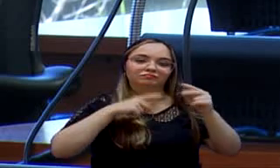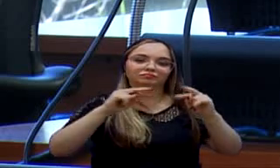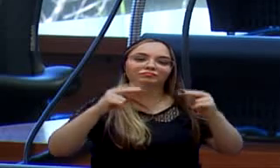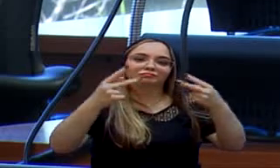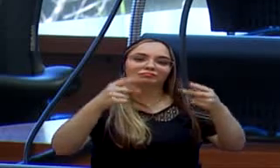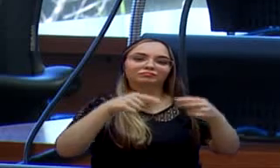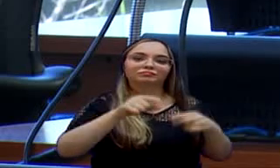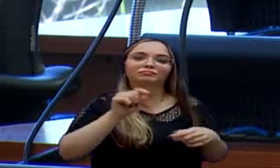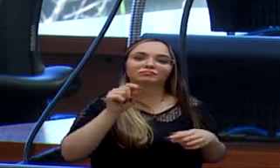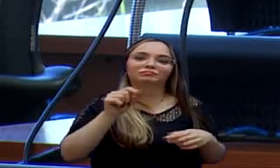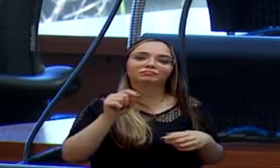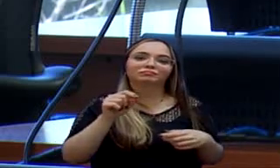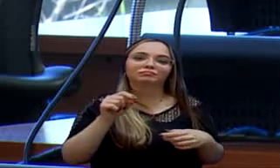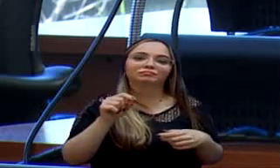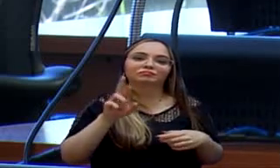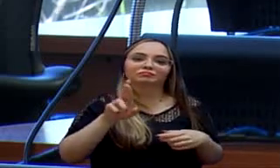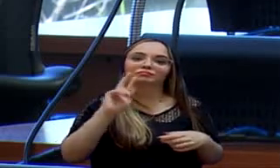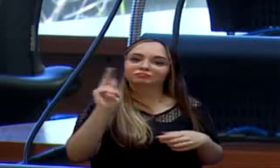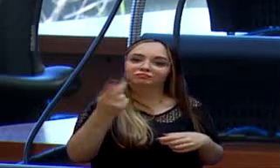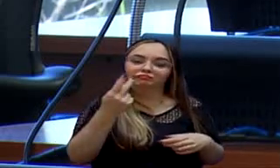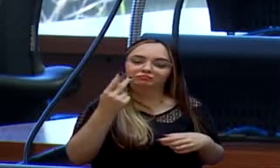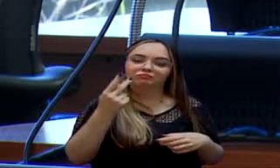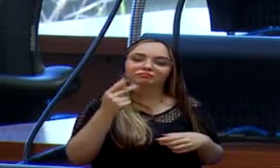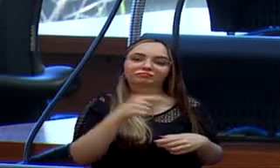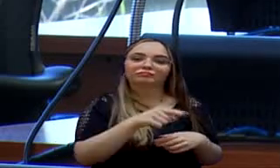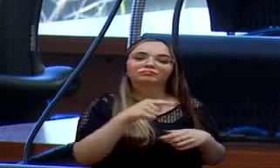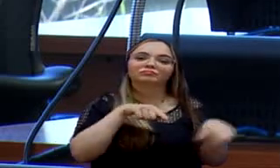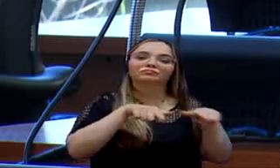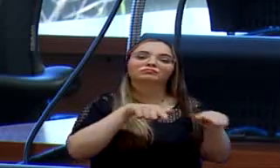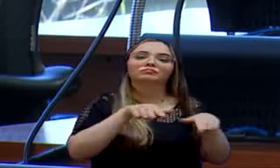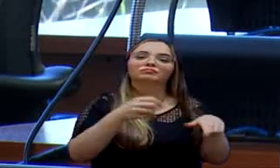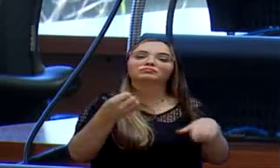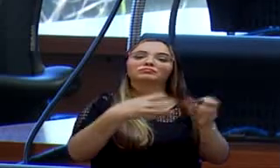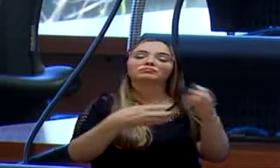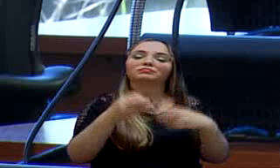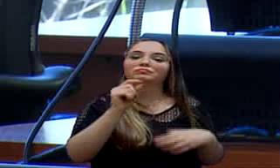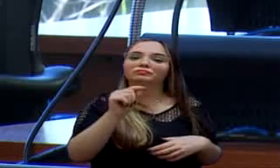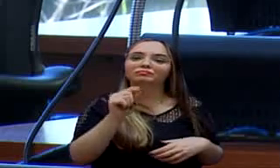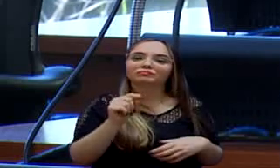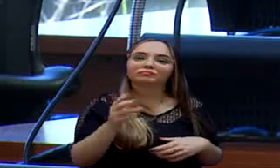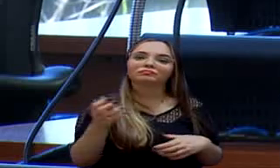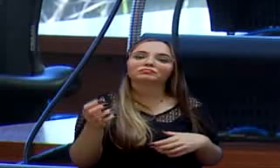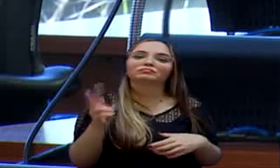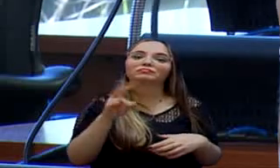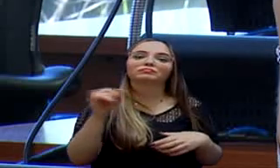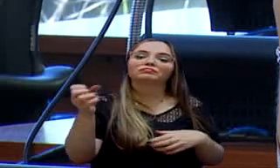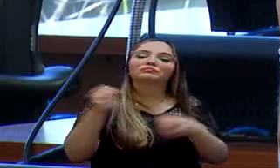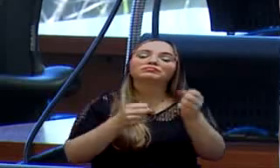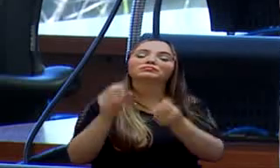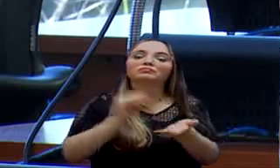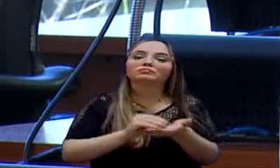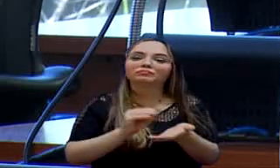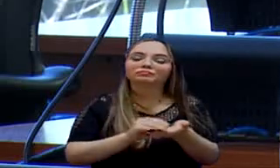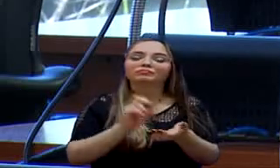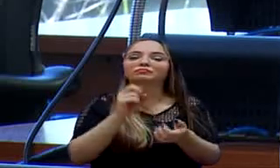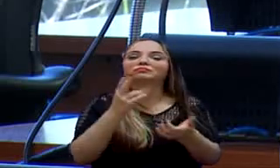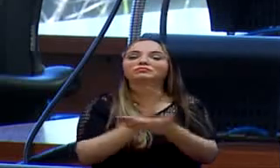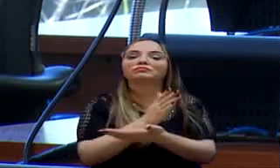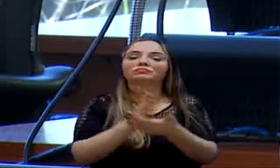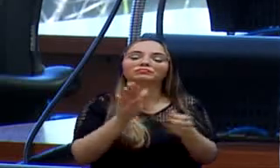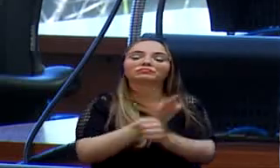Transparência sobre o RH como Quais são os cargos criados cargos preenchidos e os cargos vagos